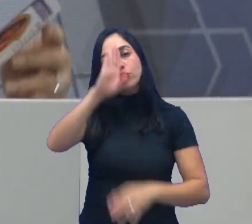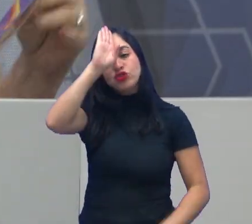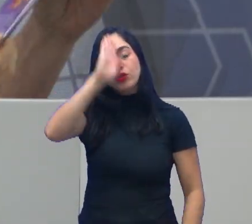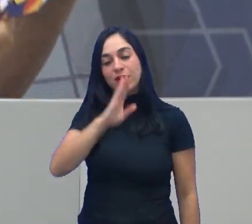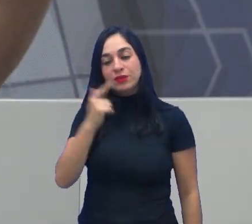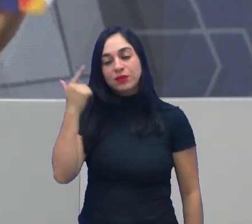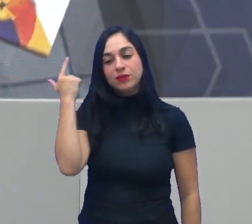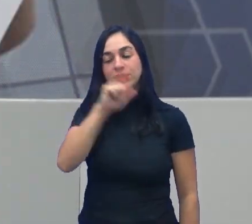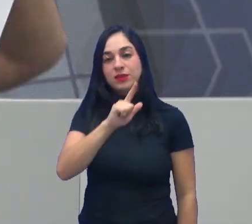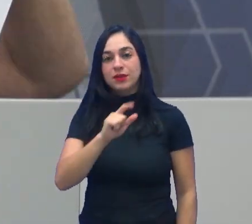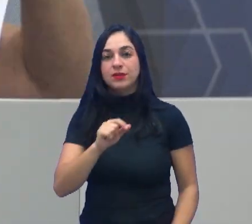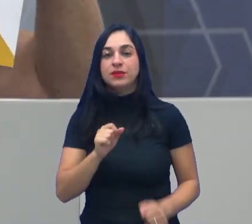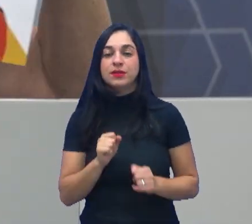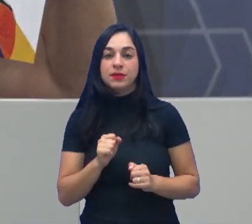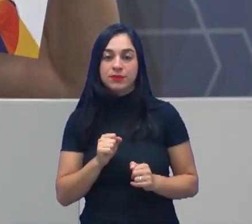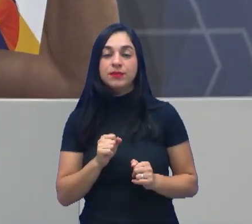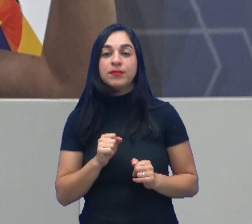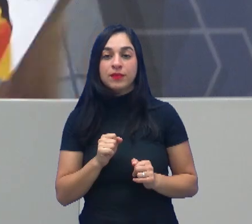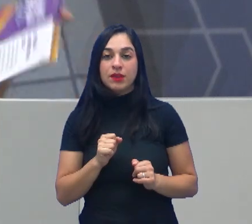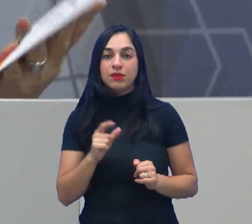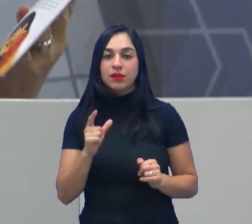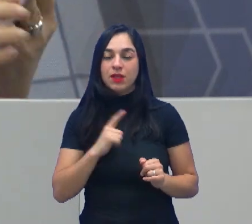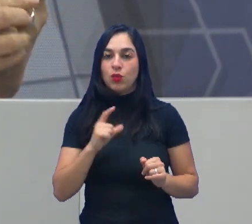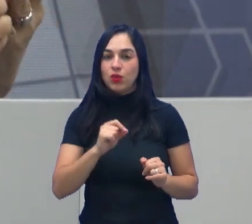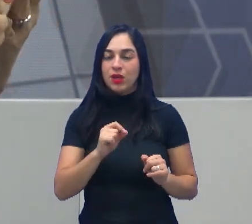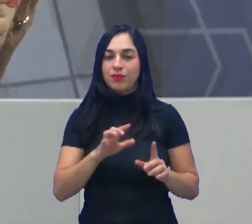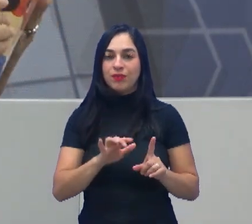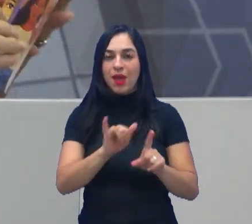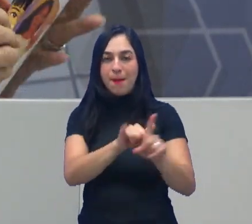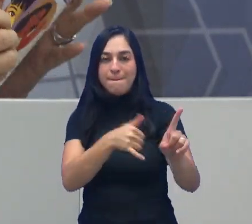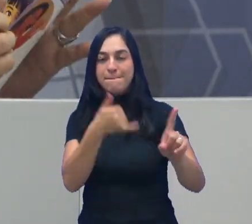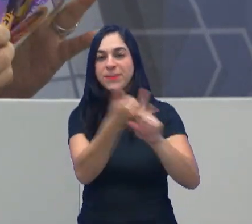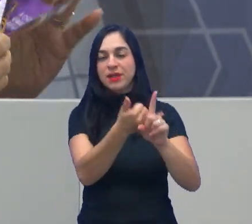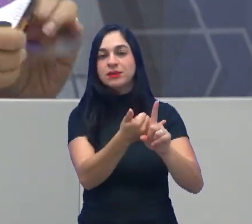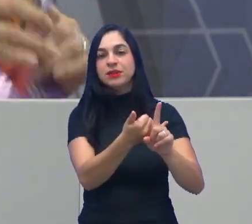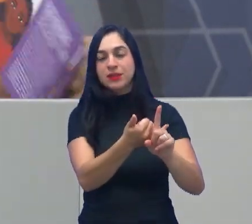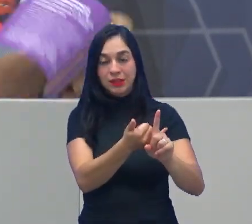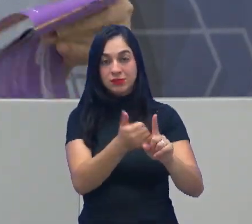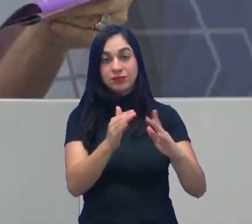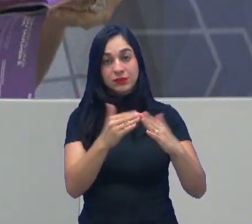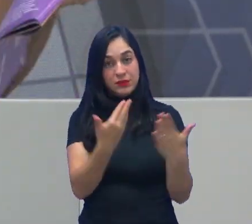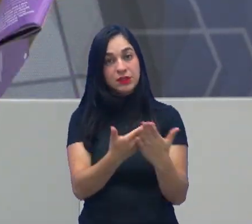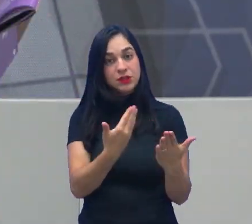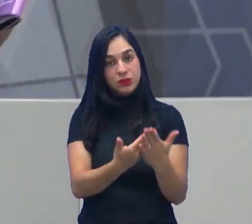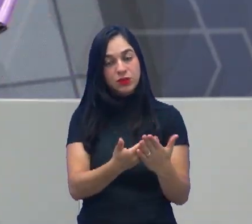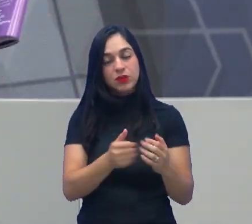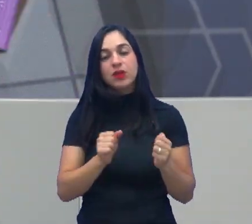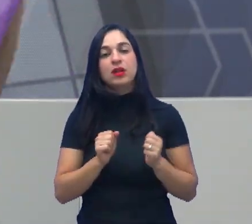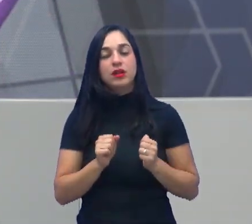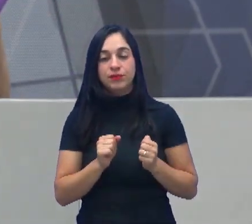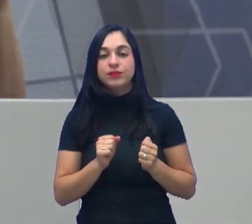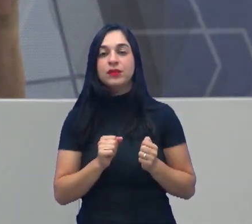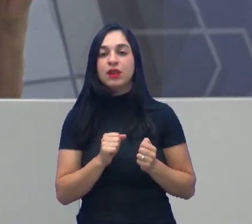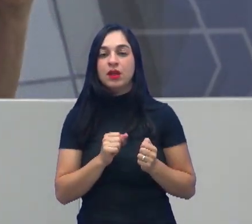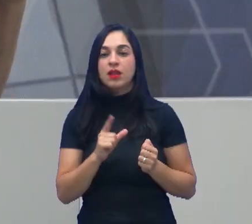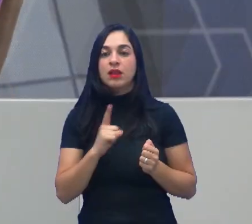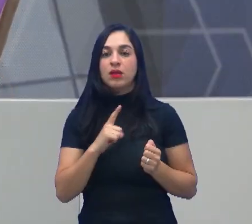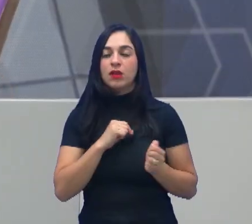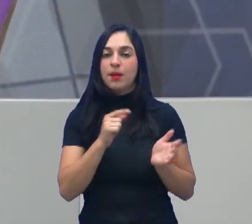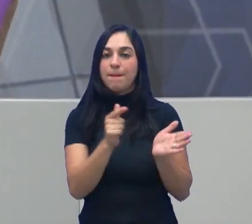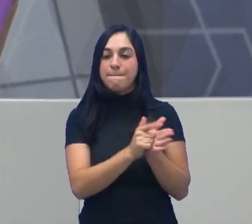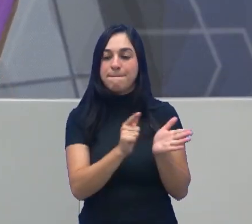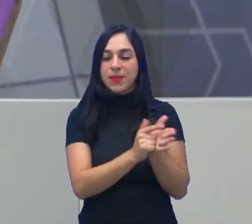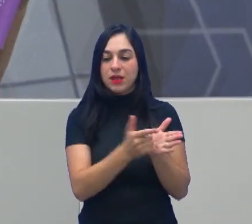gratuitamente. Do outro lado, é bullying na escola. A outra questão, a parte importante